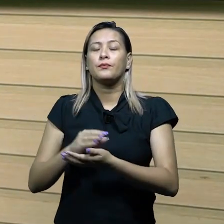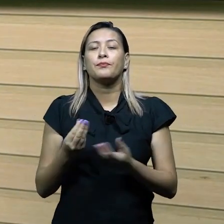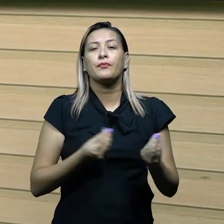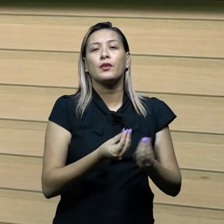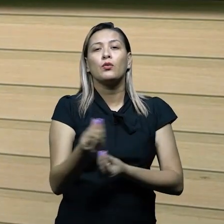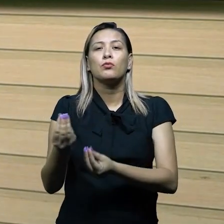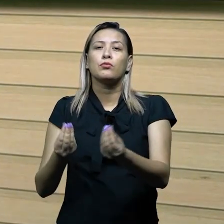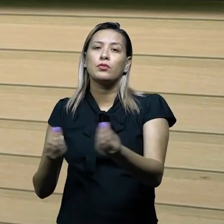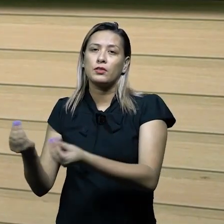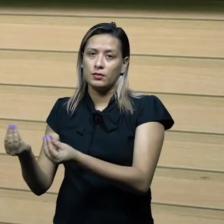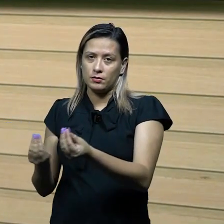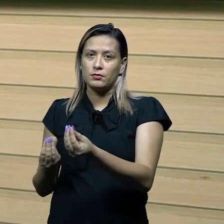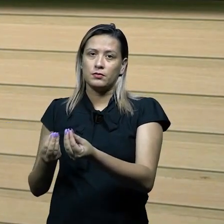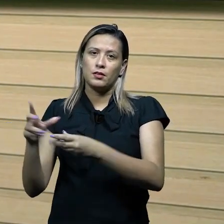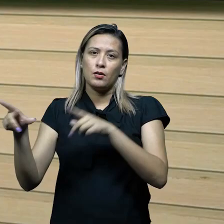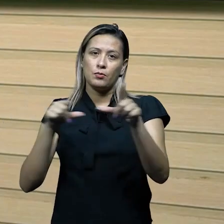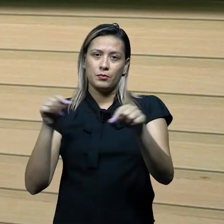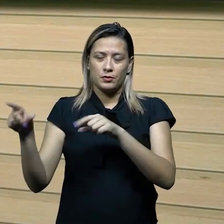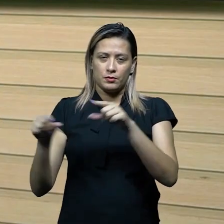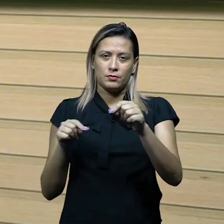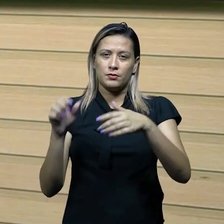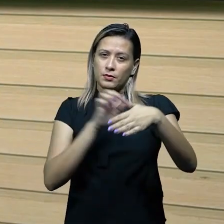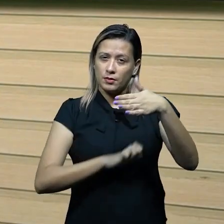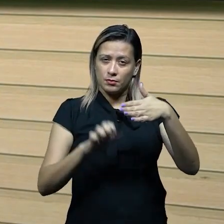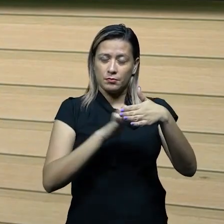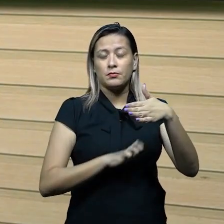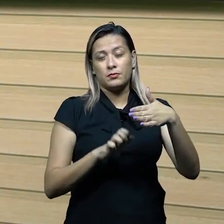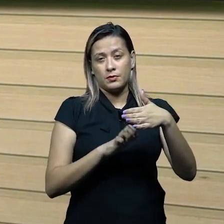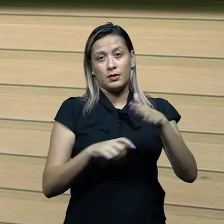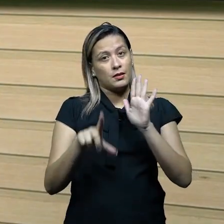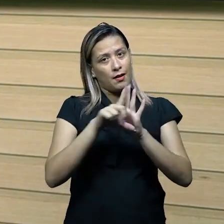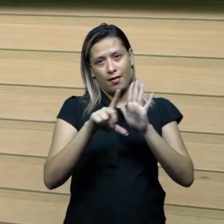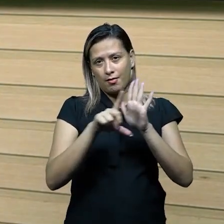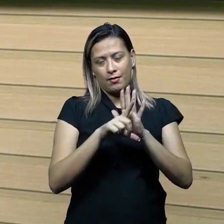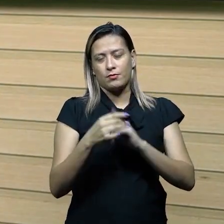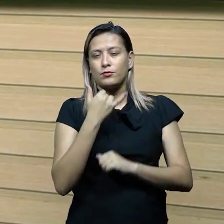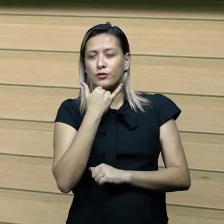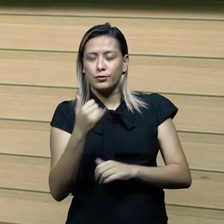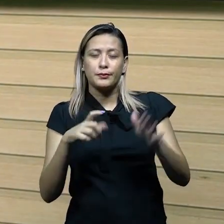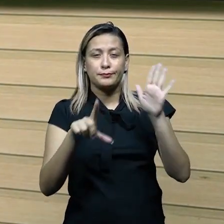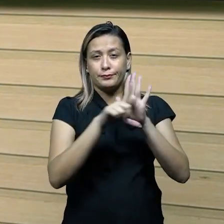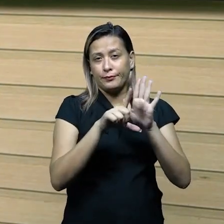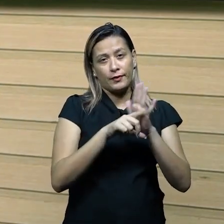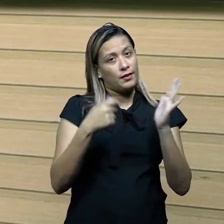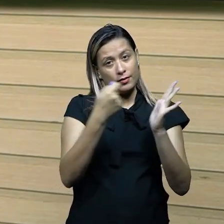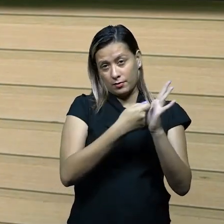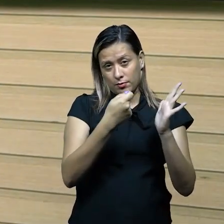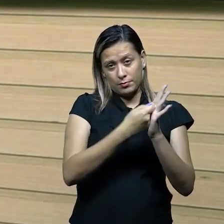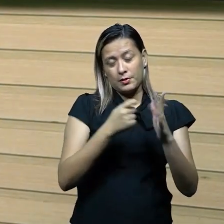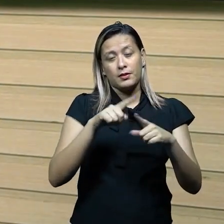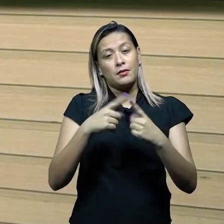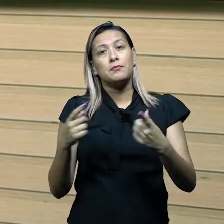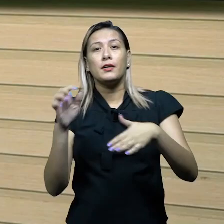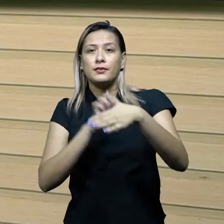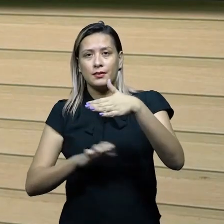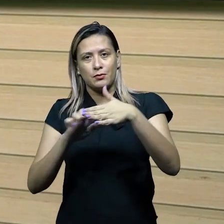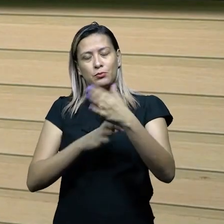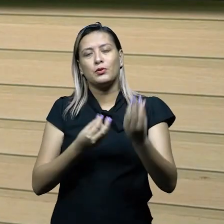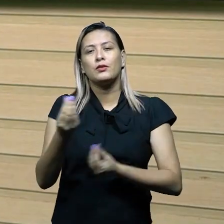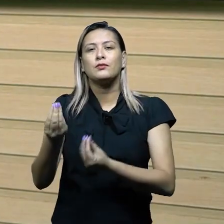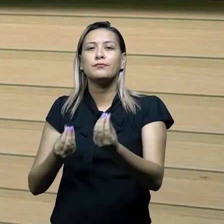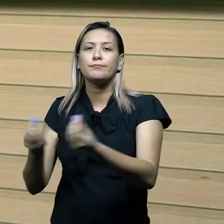tentar oferecer benefícios opcionais, aquele que a empresa não obriga, que a lei não obriga, desculpa, mas que a empresa quer